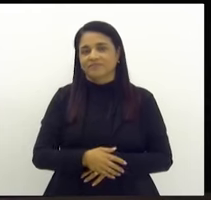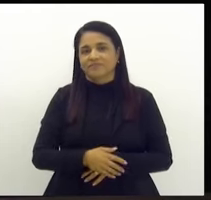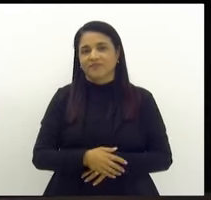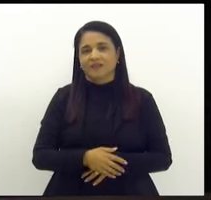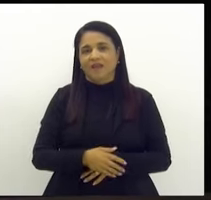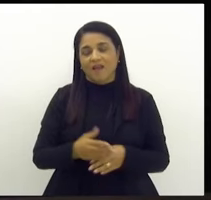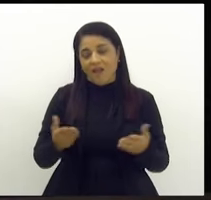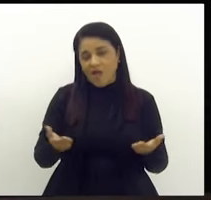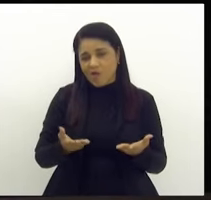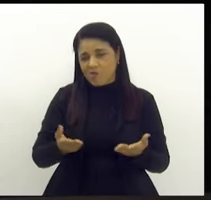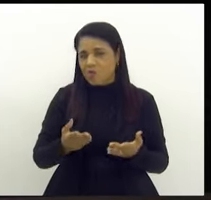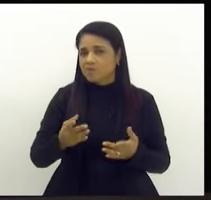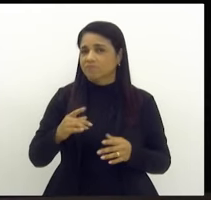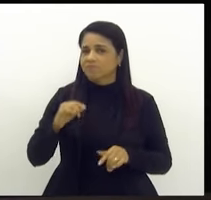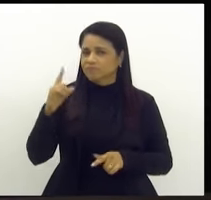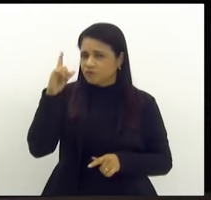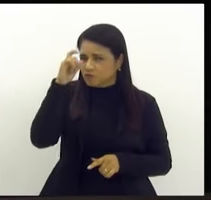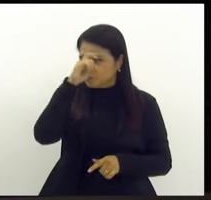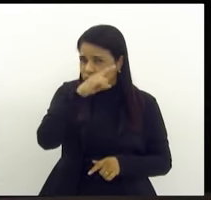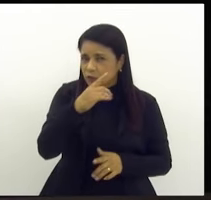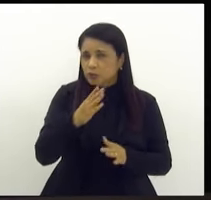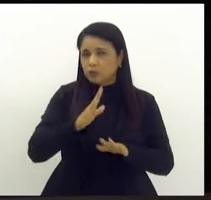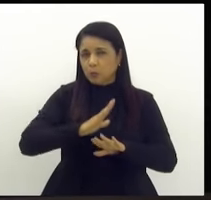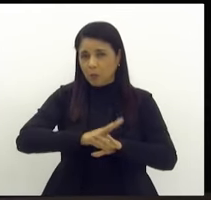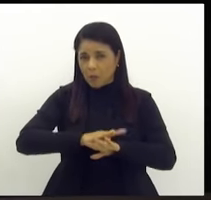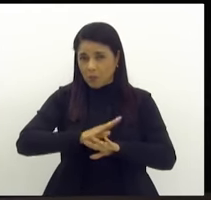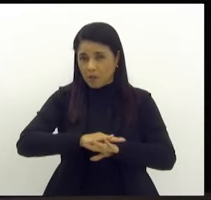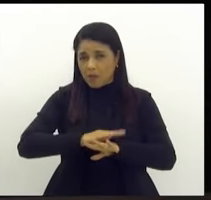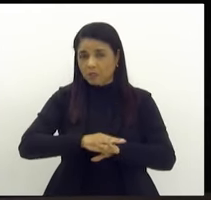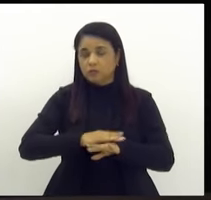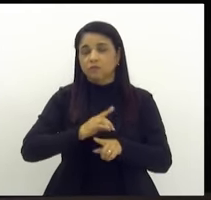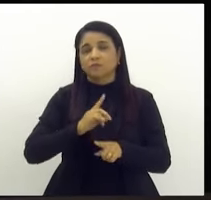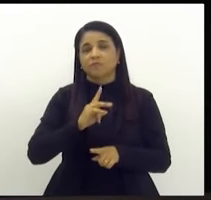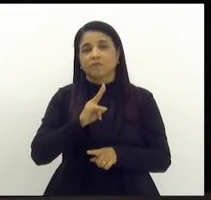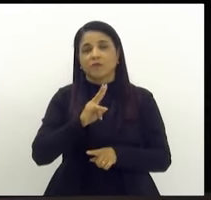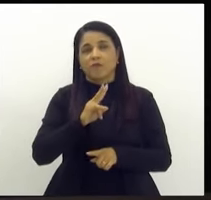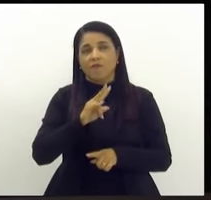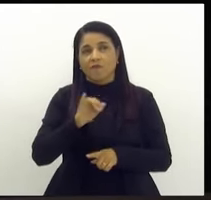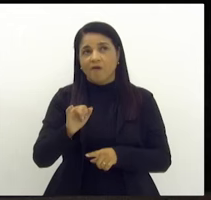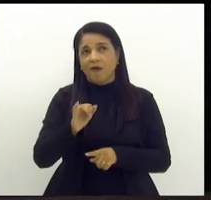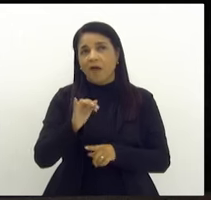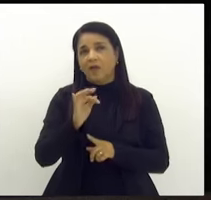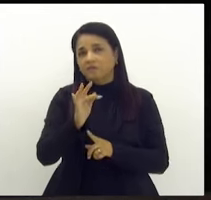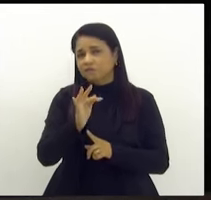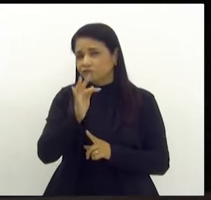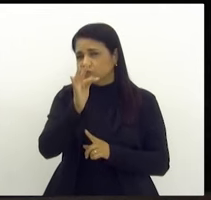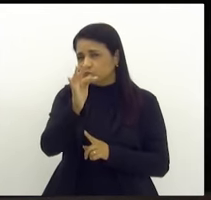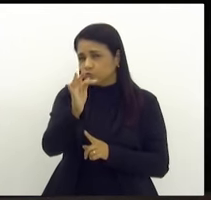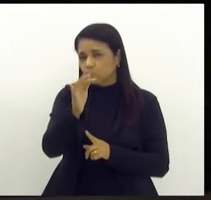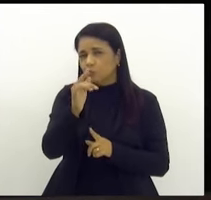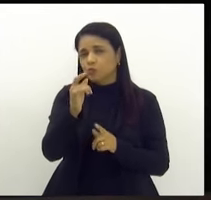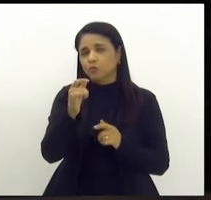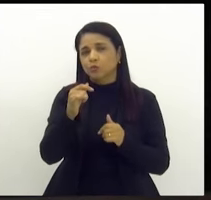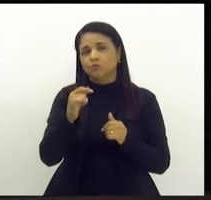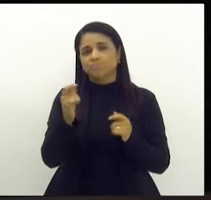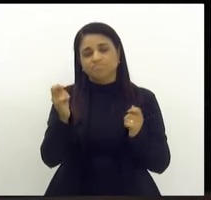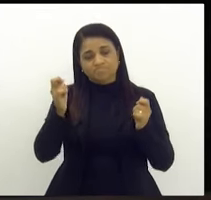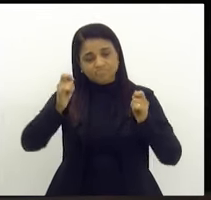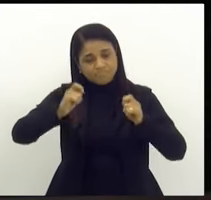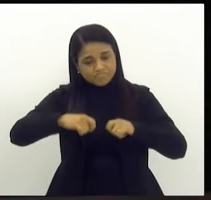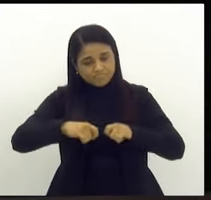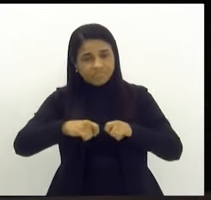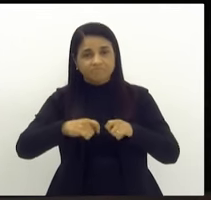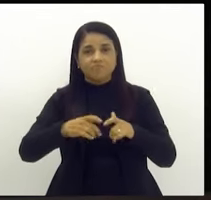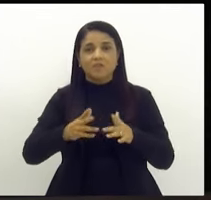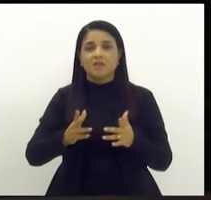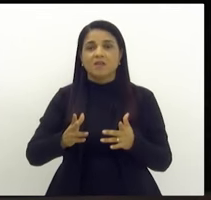são duros de dizer que vai acender a luz no fim do túnel que o trem tá chegando mas